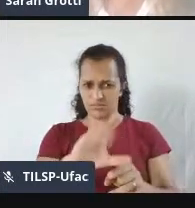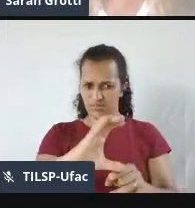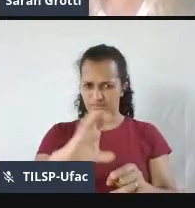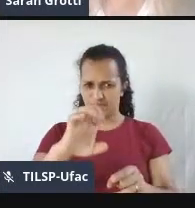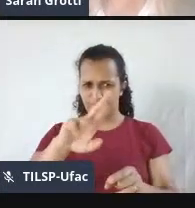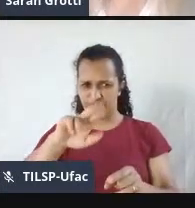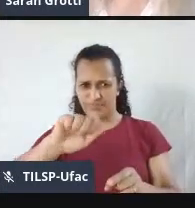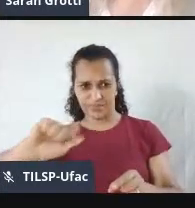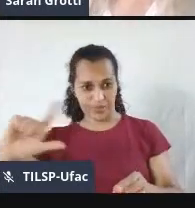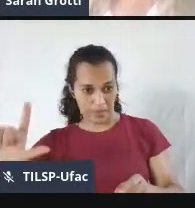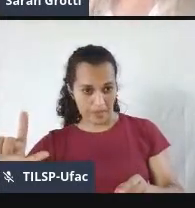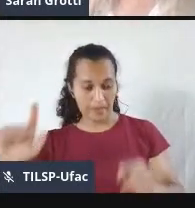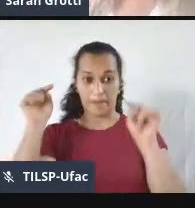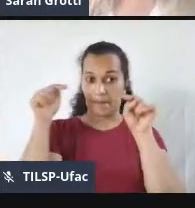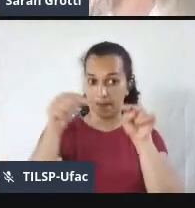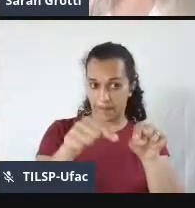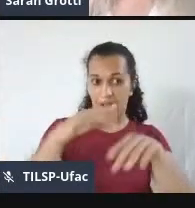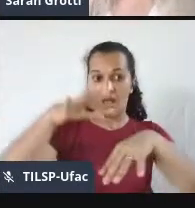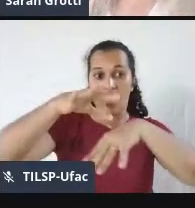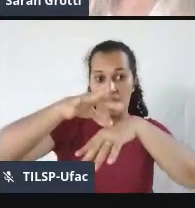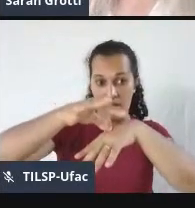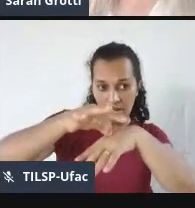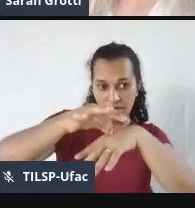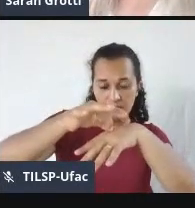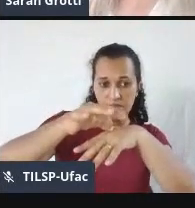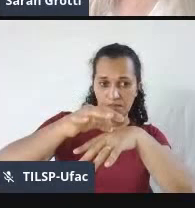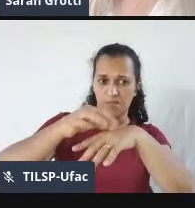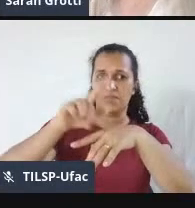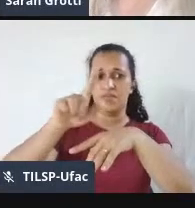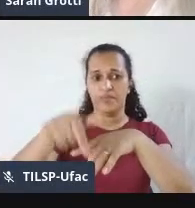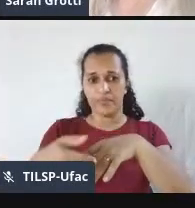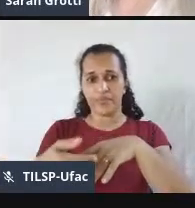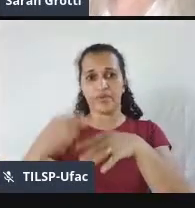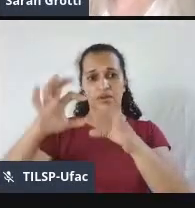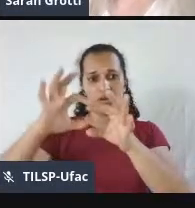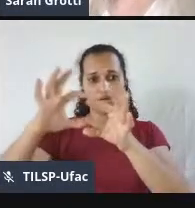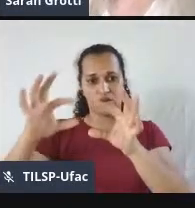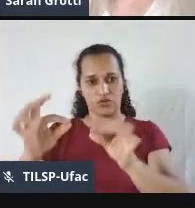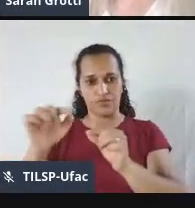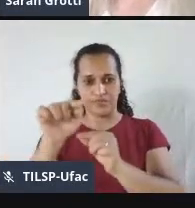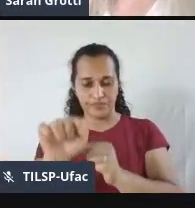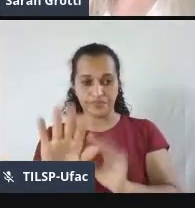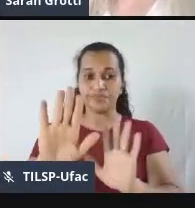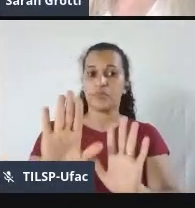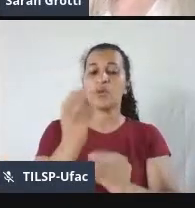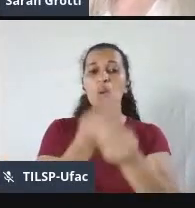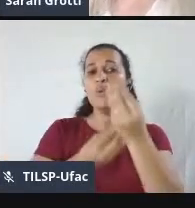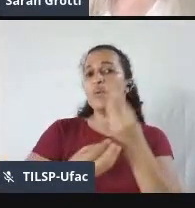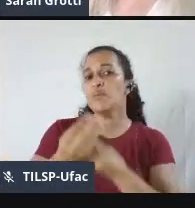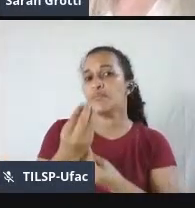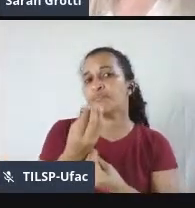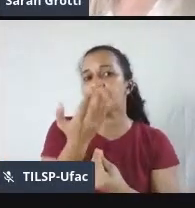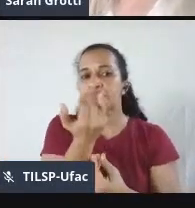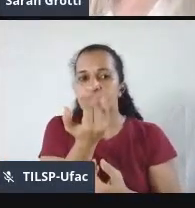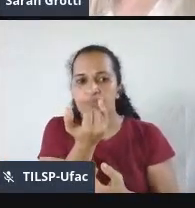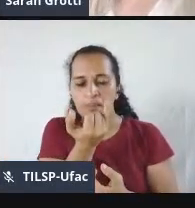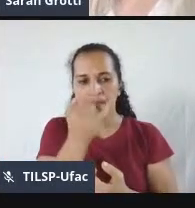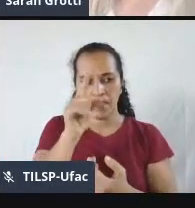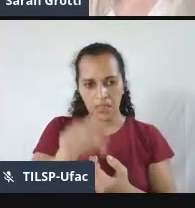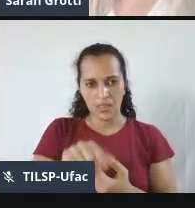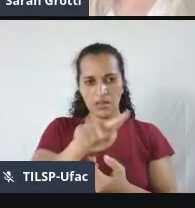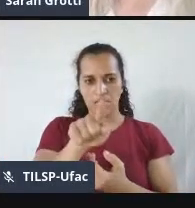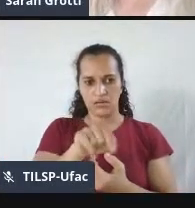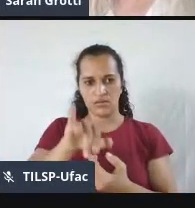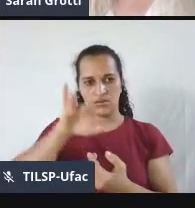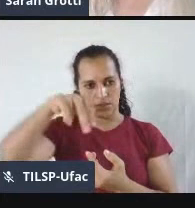carnes, né, e as leguminosas. A ingestão de zinco por vegetarianos pode ser precária, visto que os